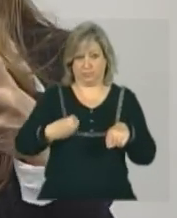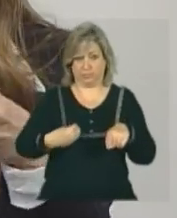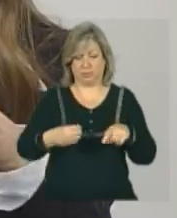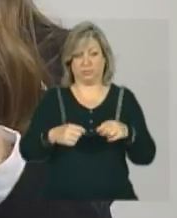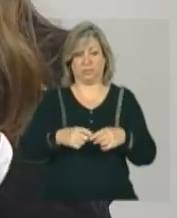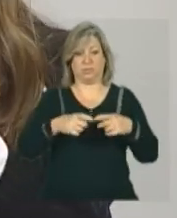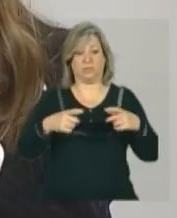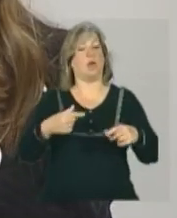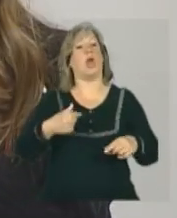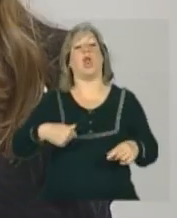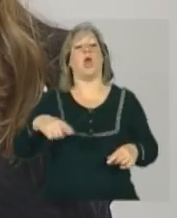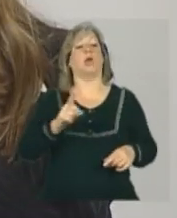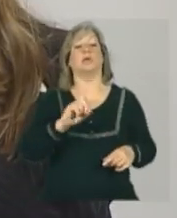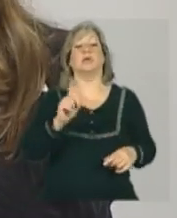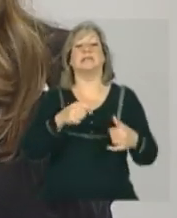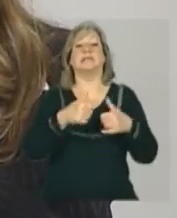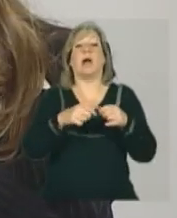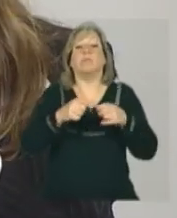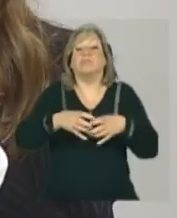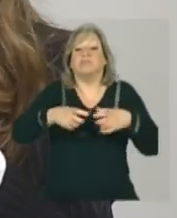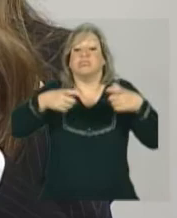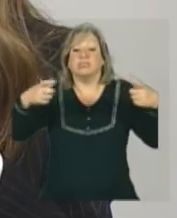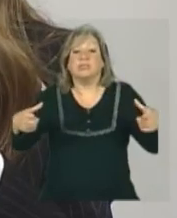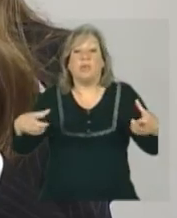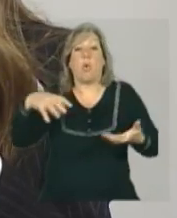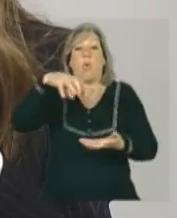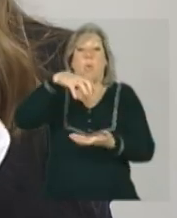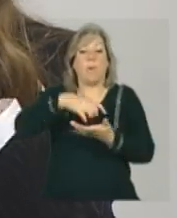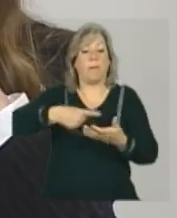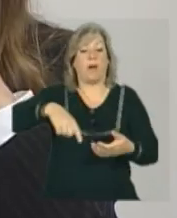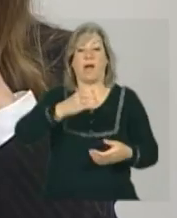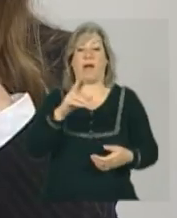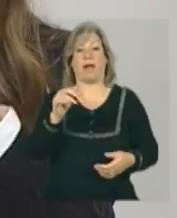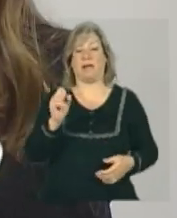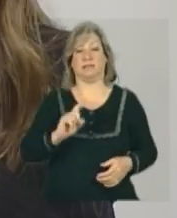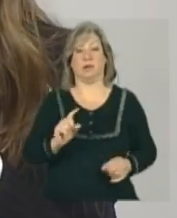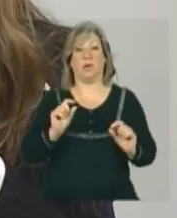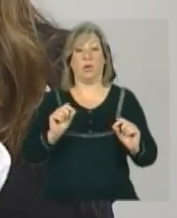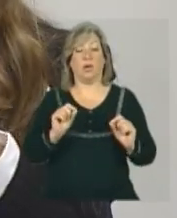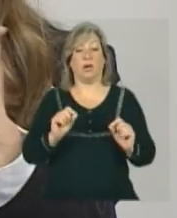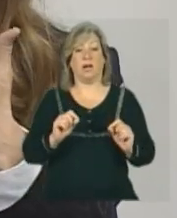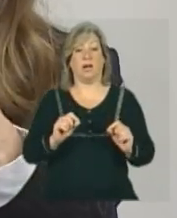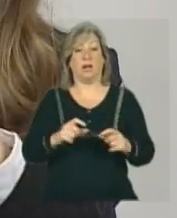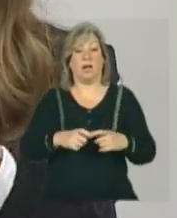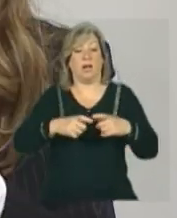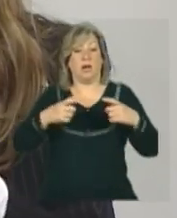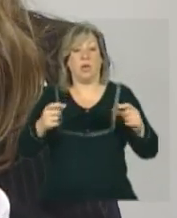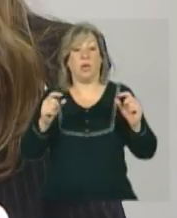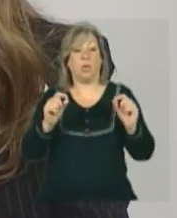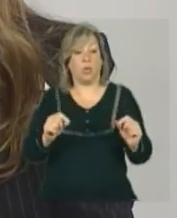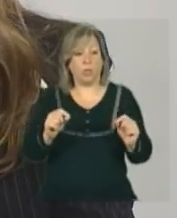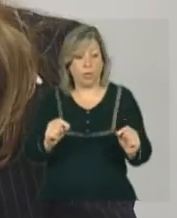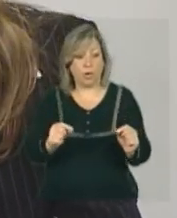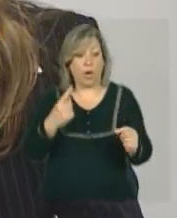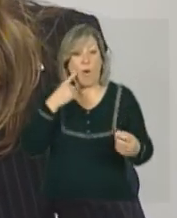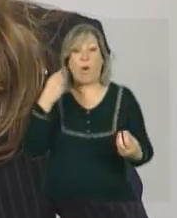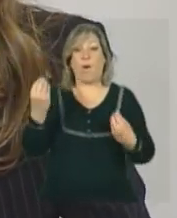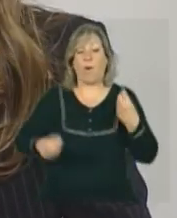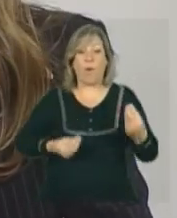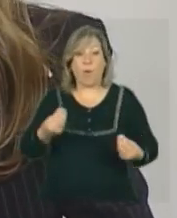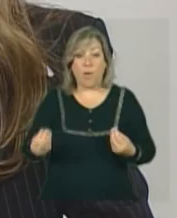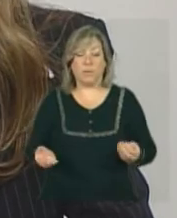desse CRAS, a gente não está aumentando as equipes referenciadas, a gente está aumentando, na verdade, isso, é o contrário, a capilaridade, né? A